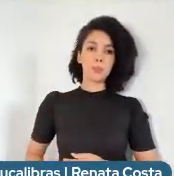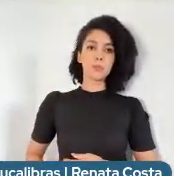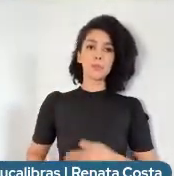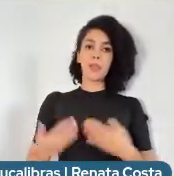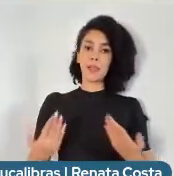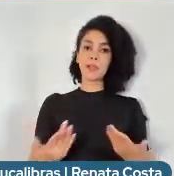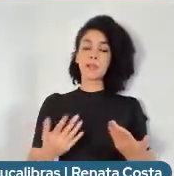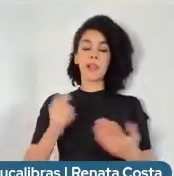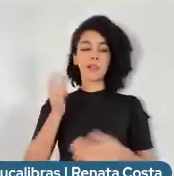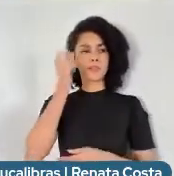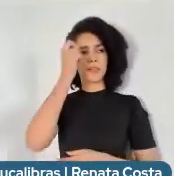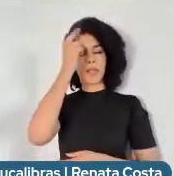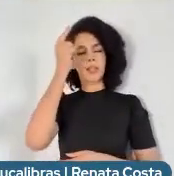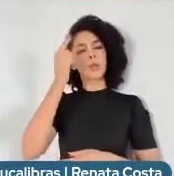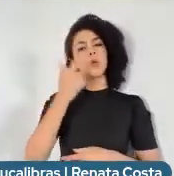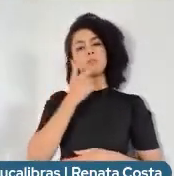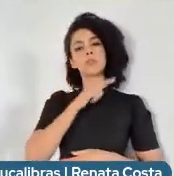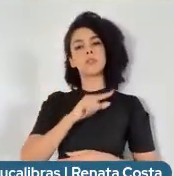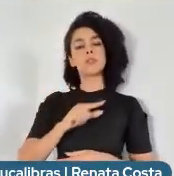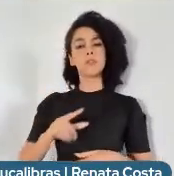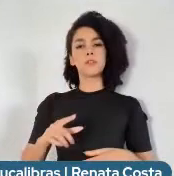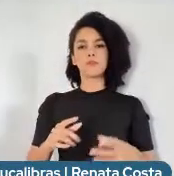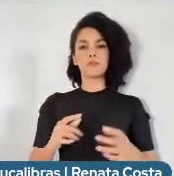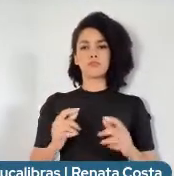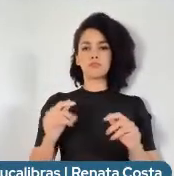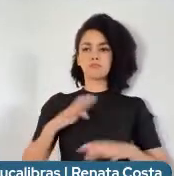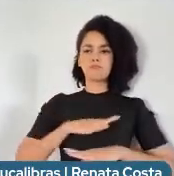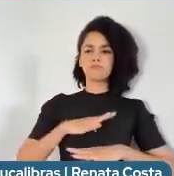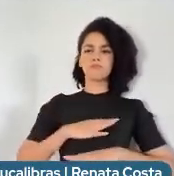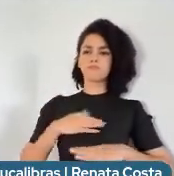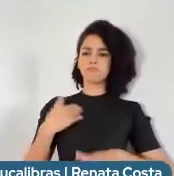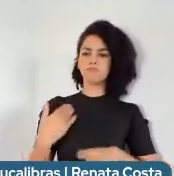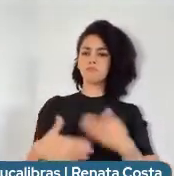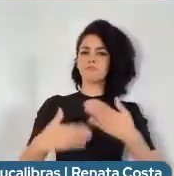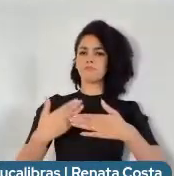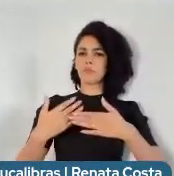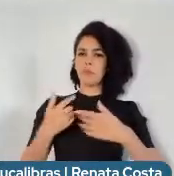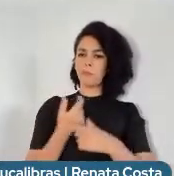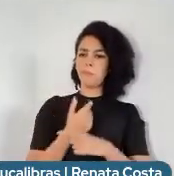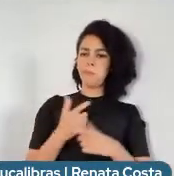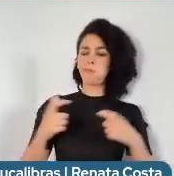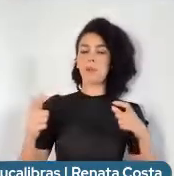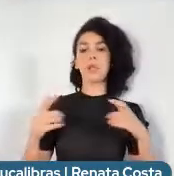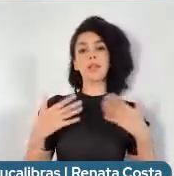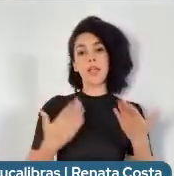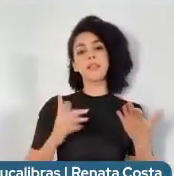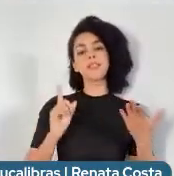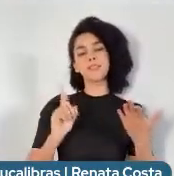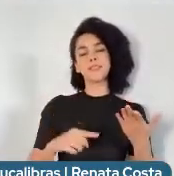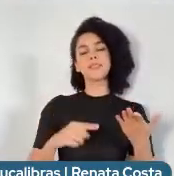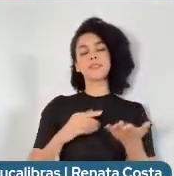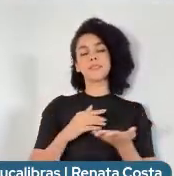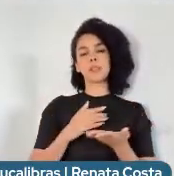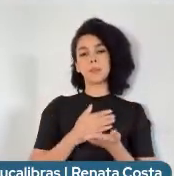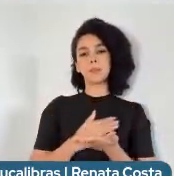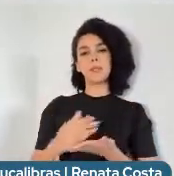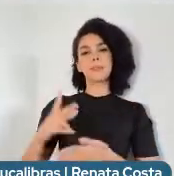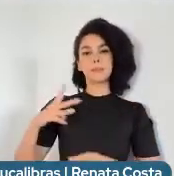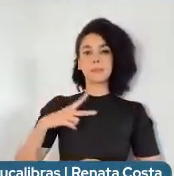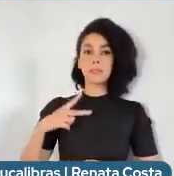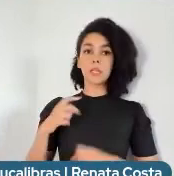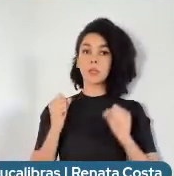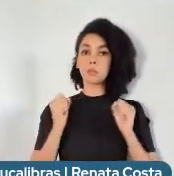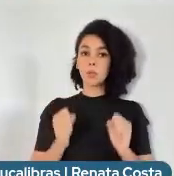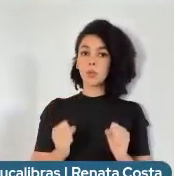aquela iniciativa, ela ganhe corpo, ganhe forma, e aí sim a iniciativa privada, né, e outros incentivos possam